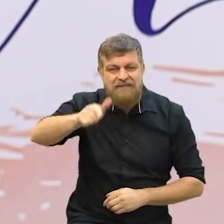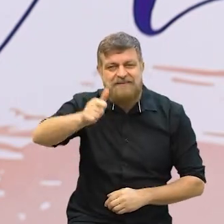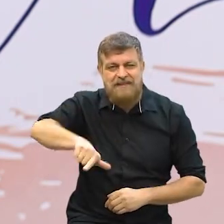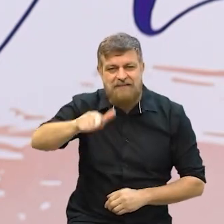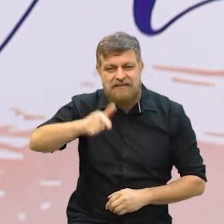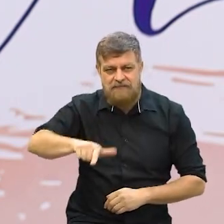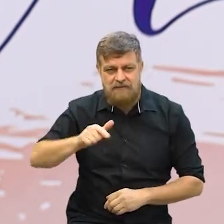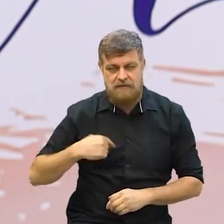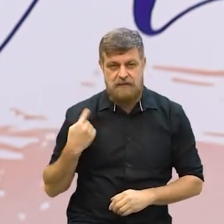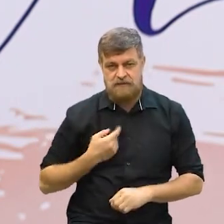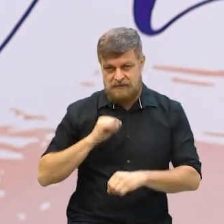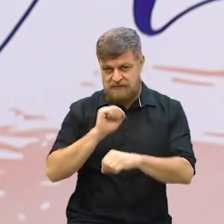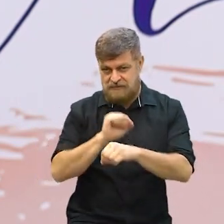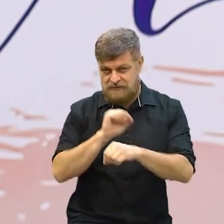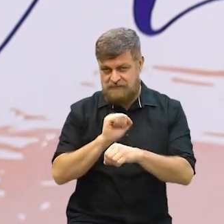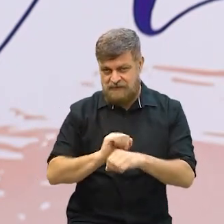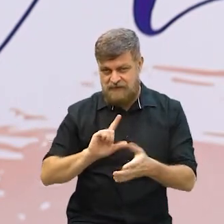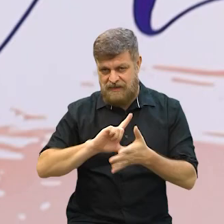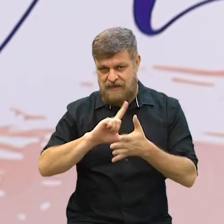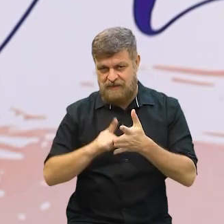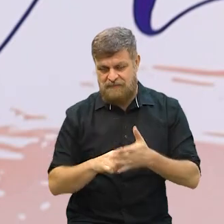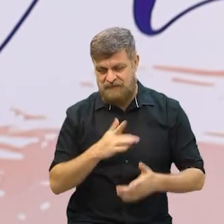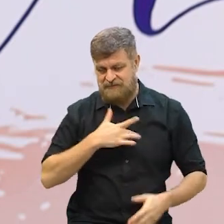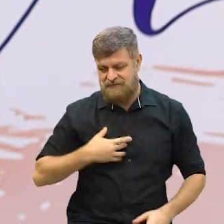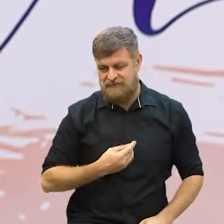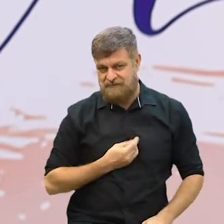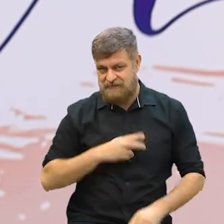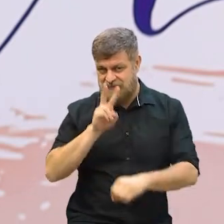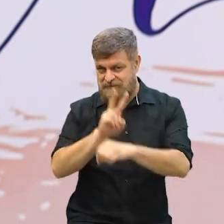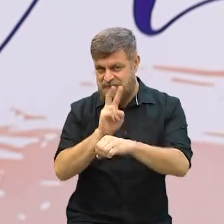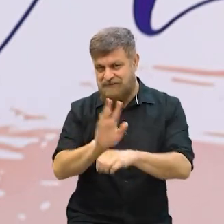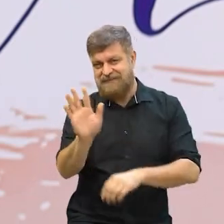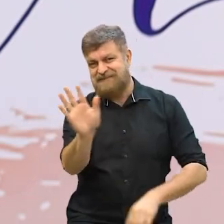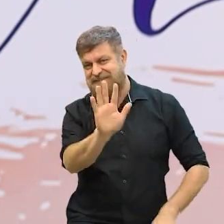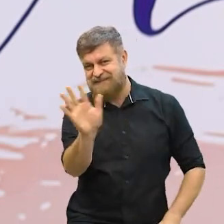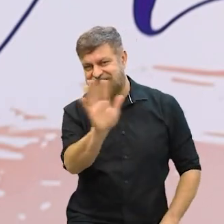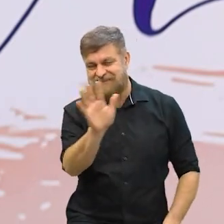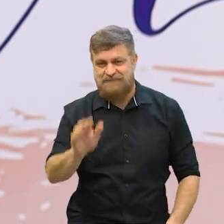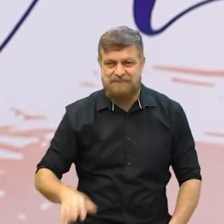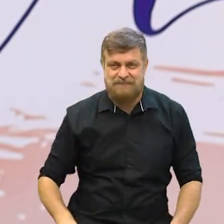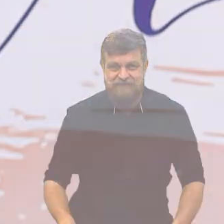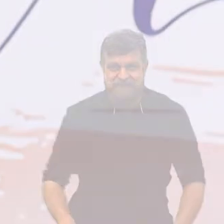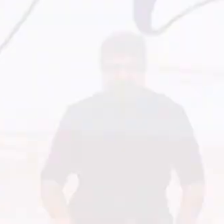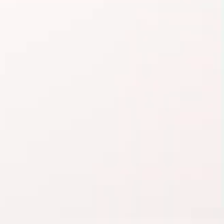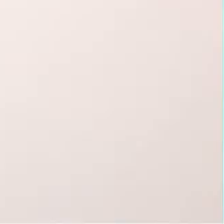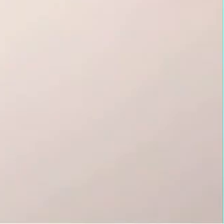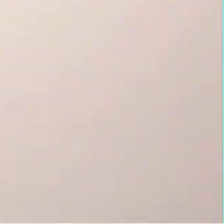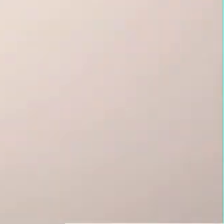quantas vezes quiser. Então a gente te espera aí no próximo Saúde é Vida. Se cuida! Tchau!